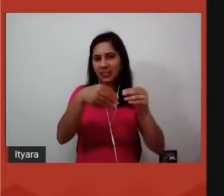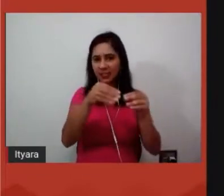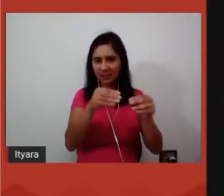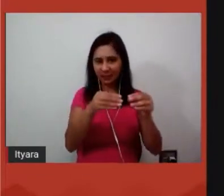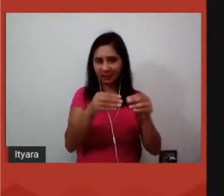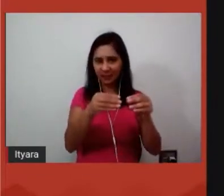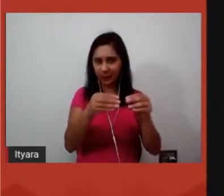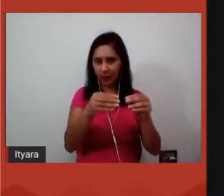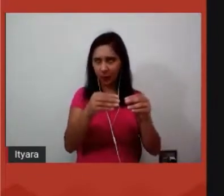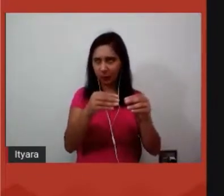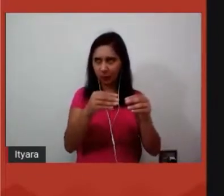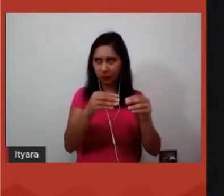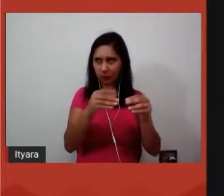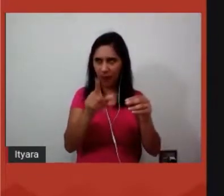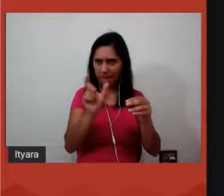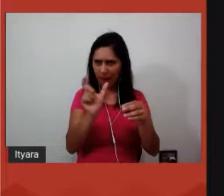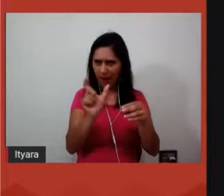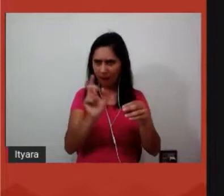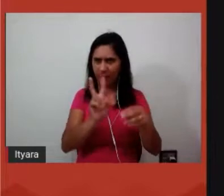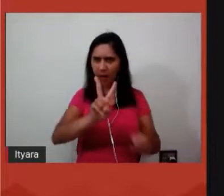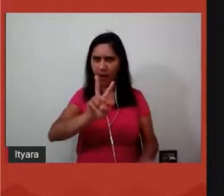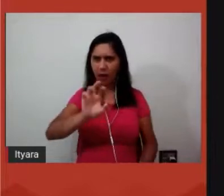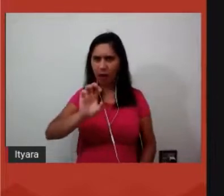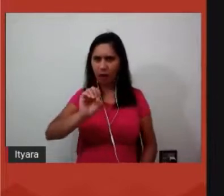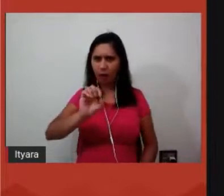É volume, né?